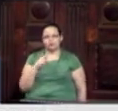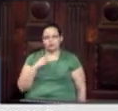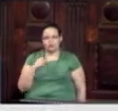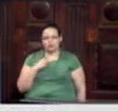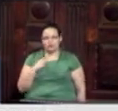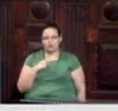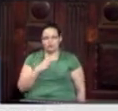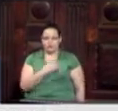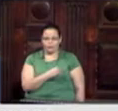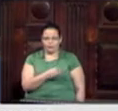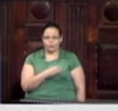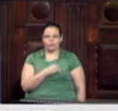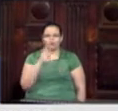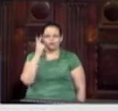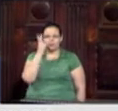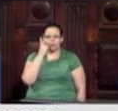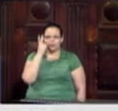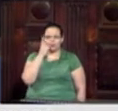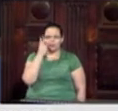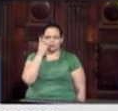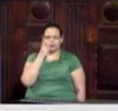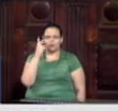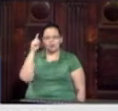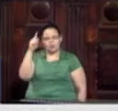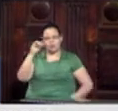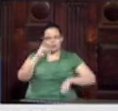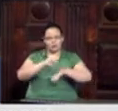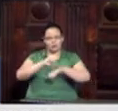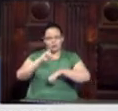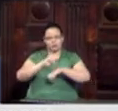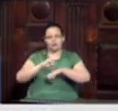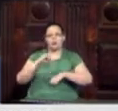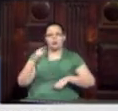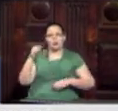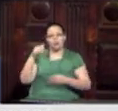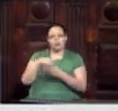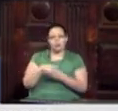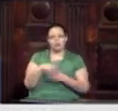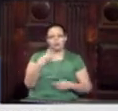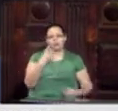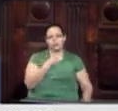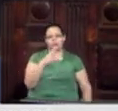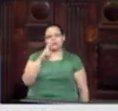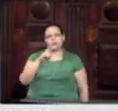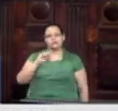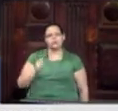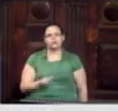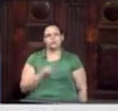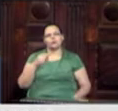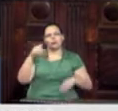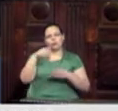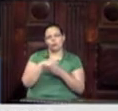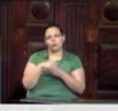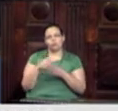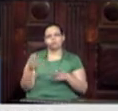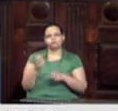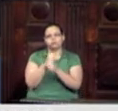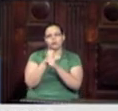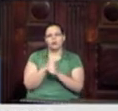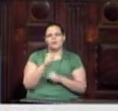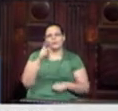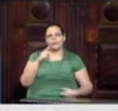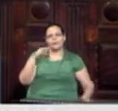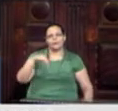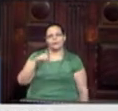filho vereador na capital, eleito com 45 mil votos pelo